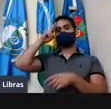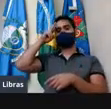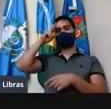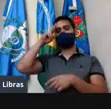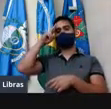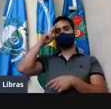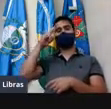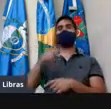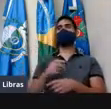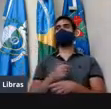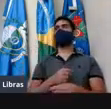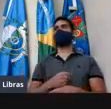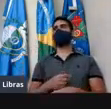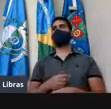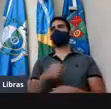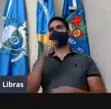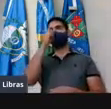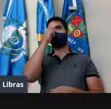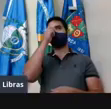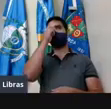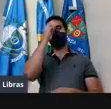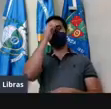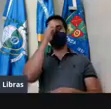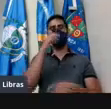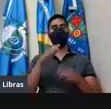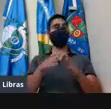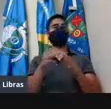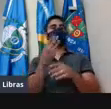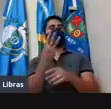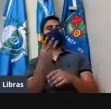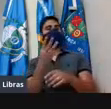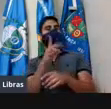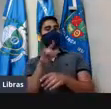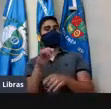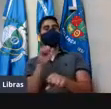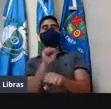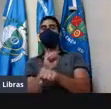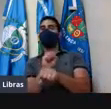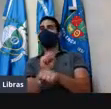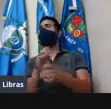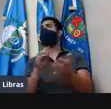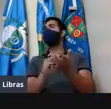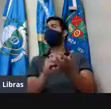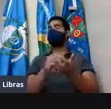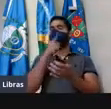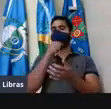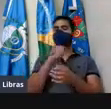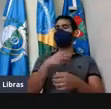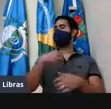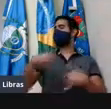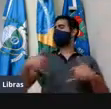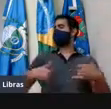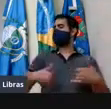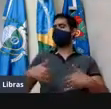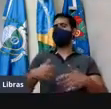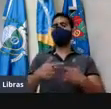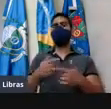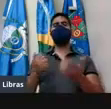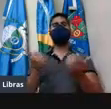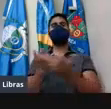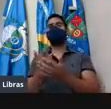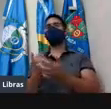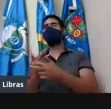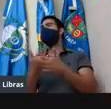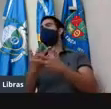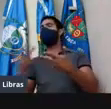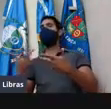3 dias de trégua para aquela população que sofre com falta de água, que sofre por ter comprado terreno no